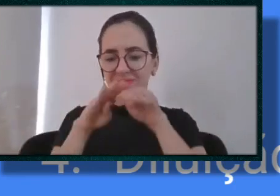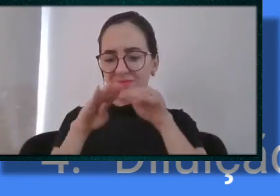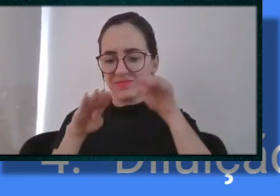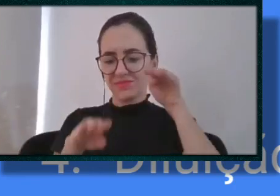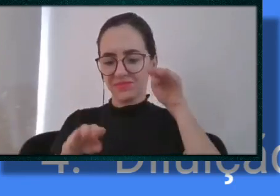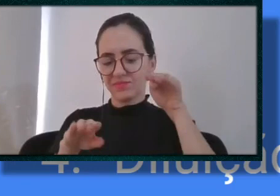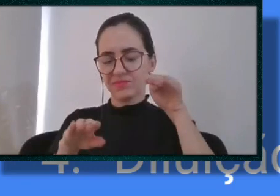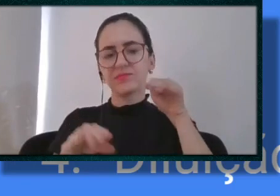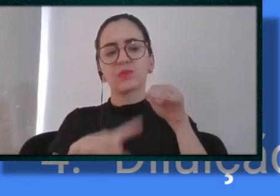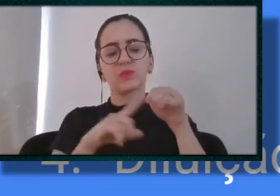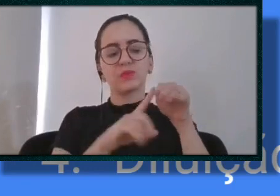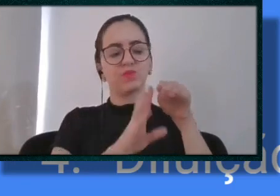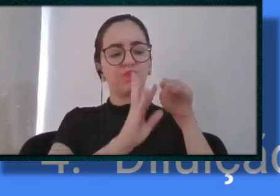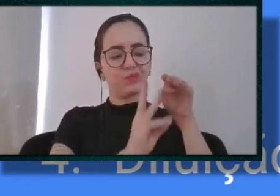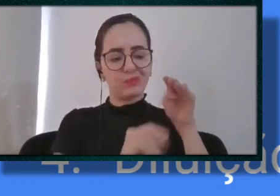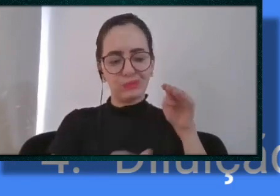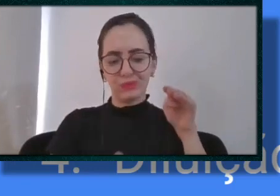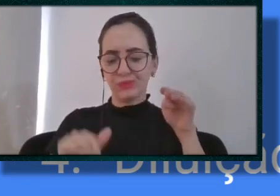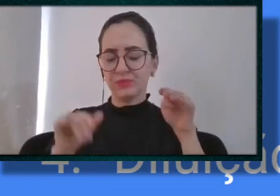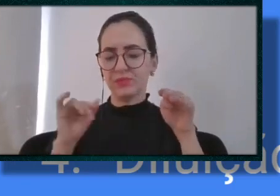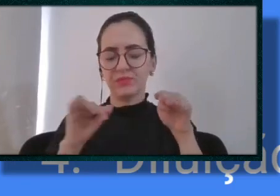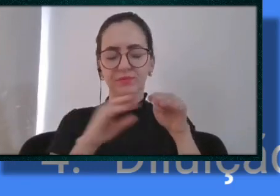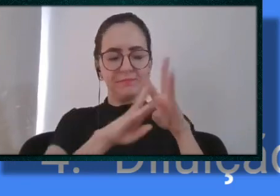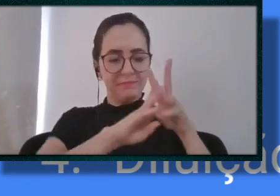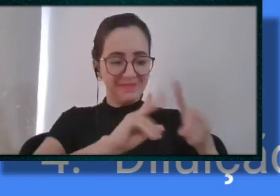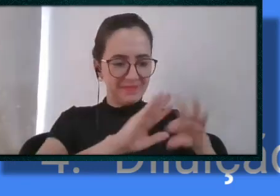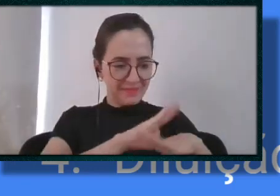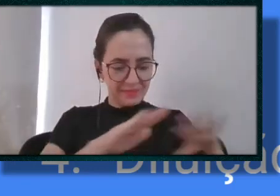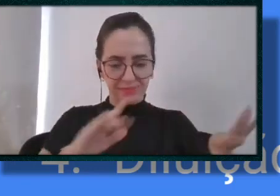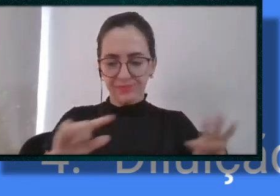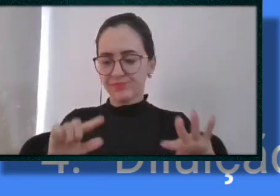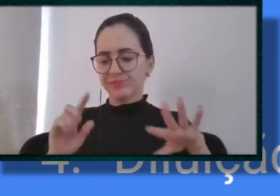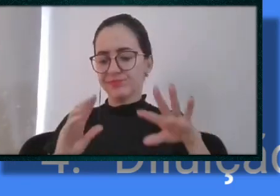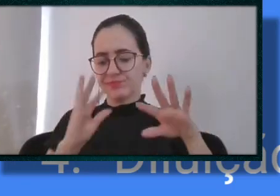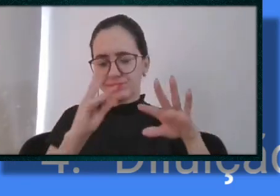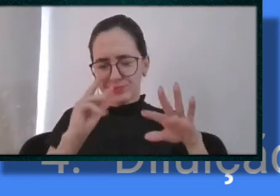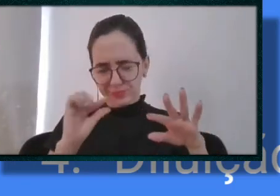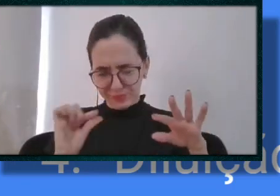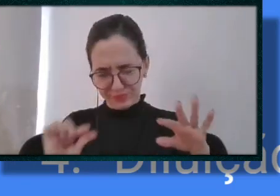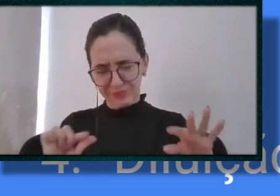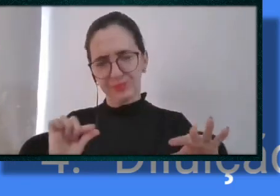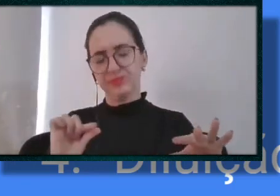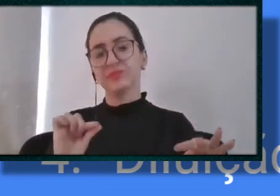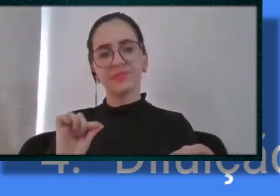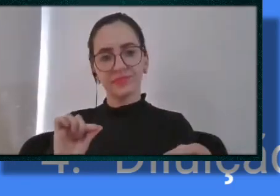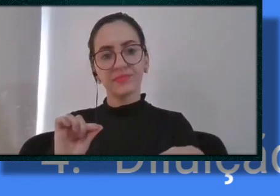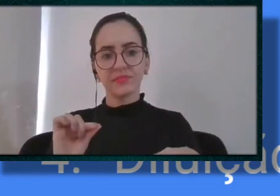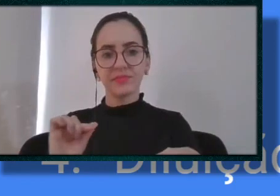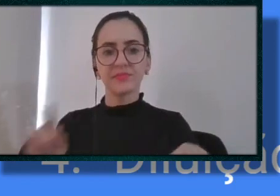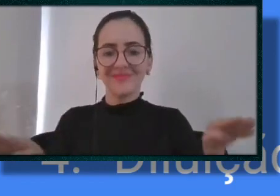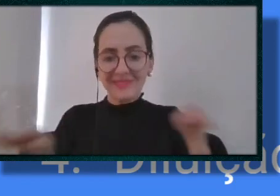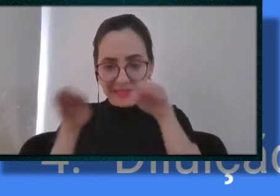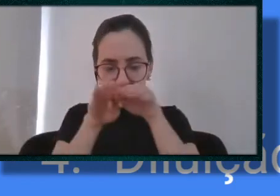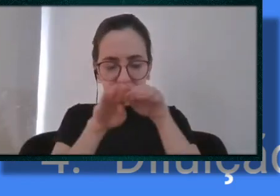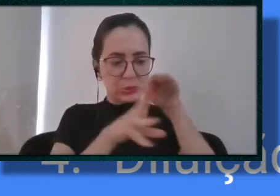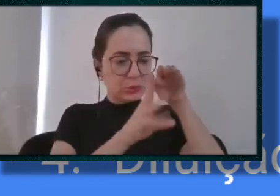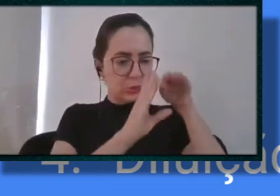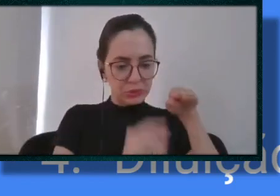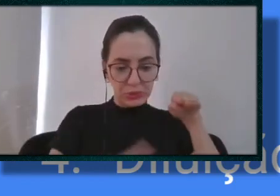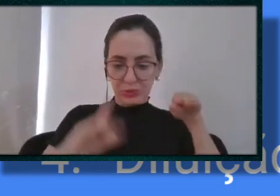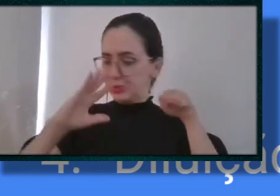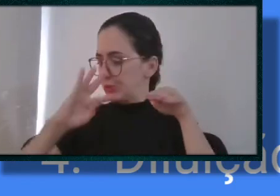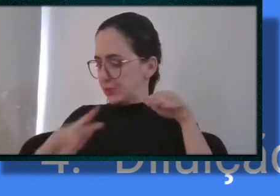coisinha. Tá? Então, bora pegar a ideia, compreendê-la para a gente poder desenvolver melhor. Eu tenho aqui,